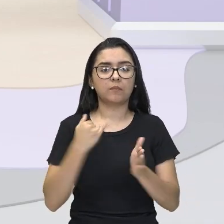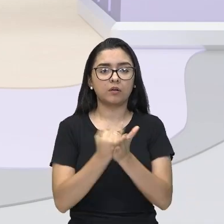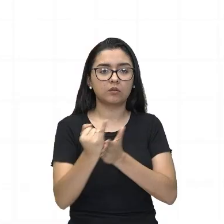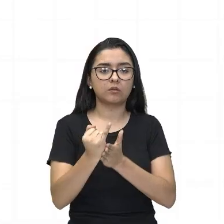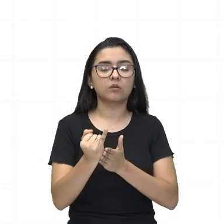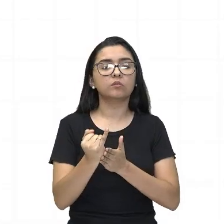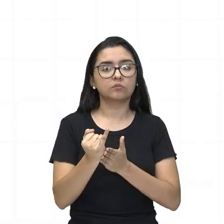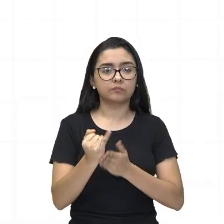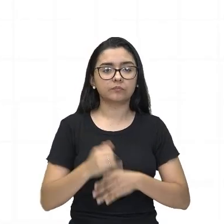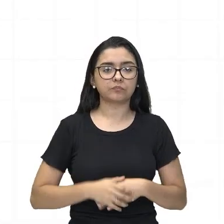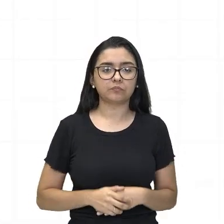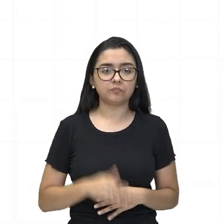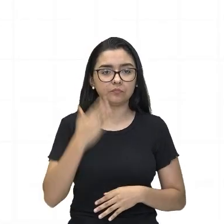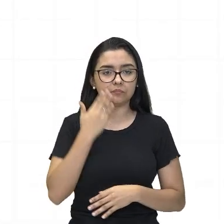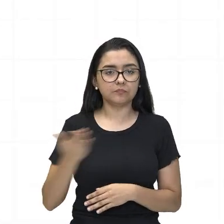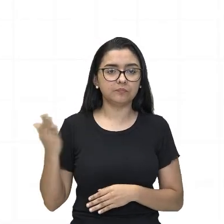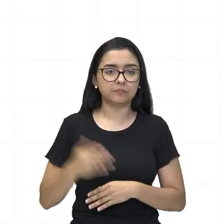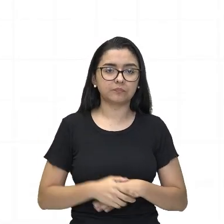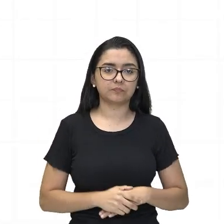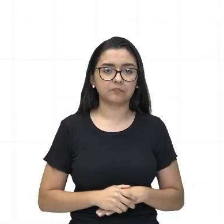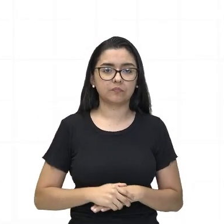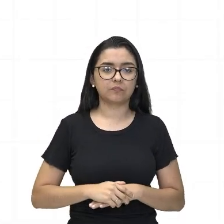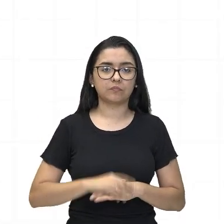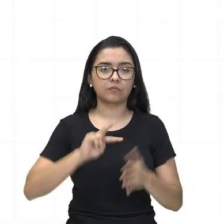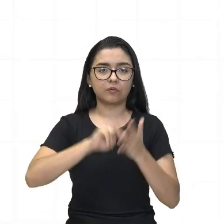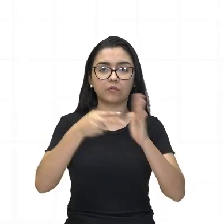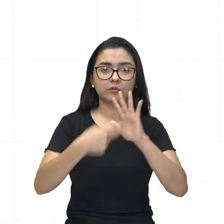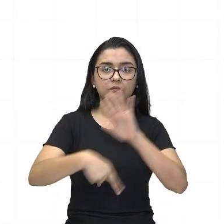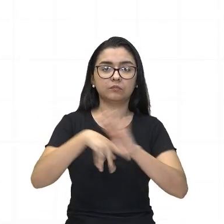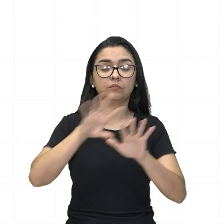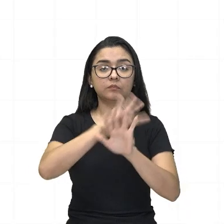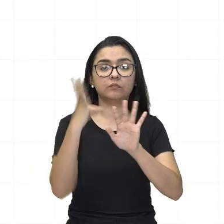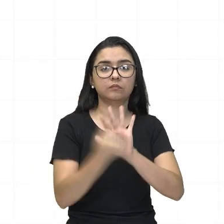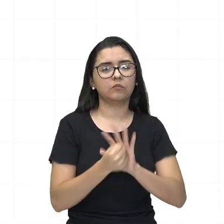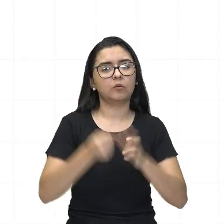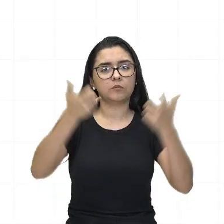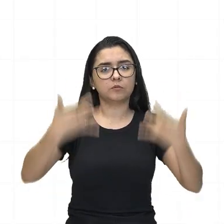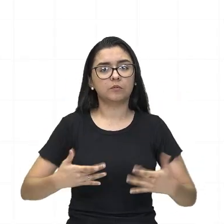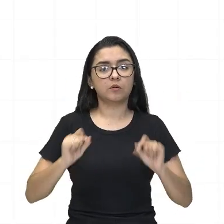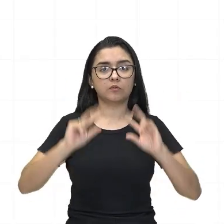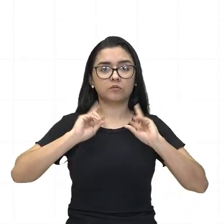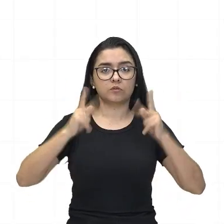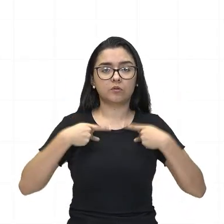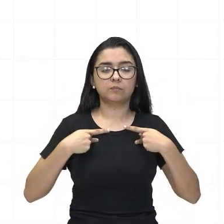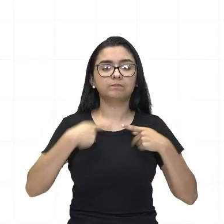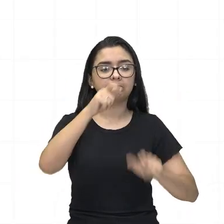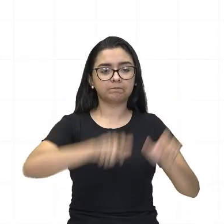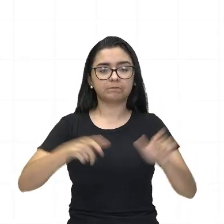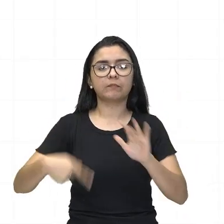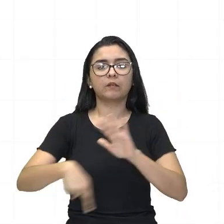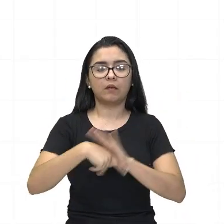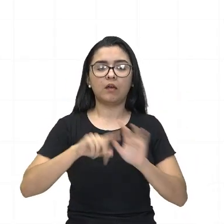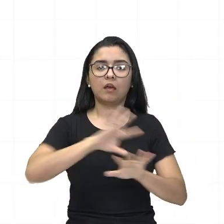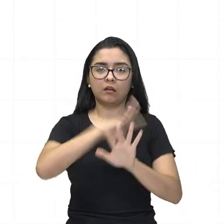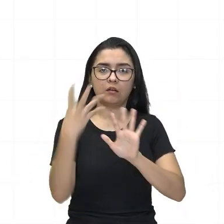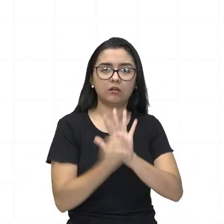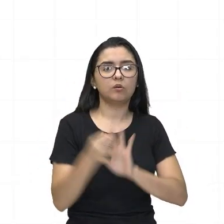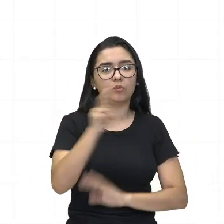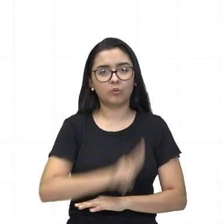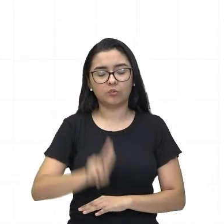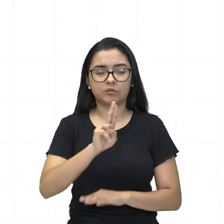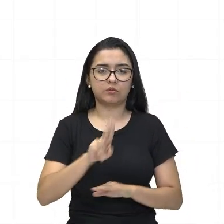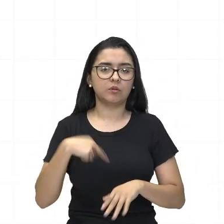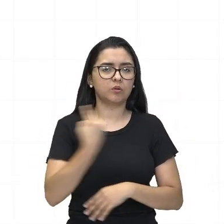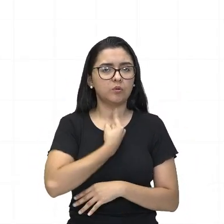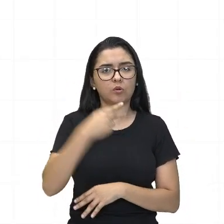introdução aos símbolos. Como eu falei, o ser humano ele é um ser simbólico. Nós usamos